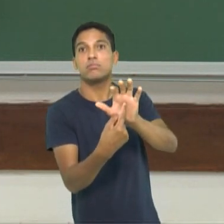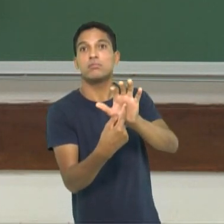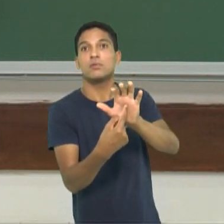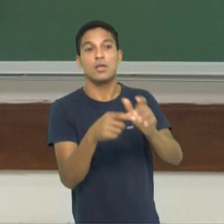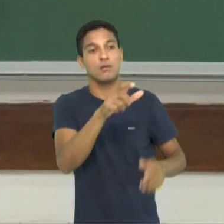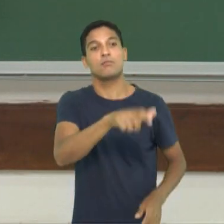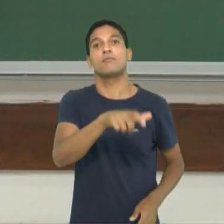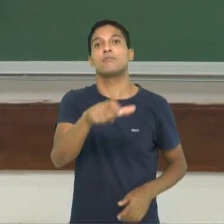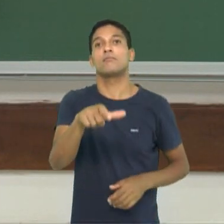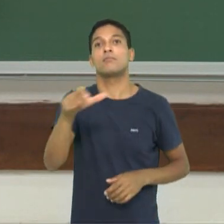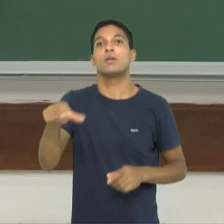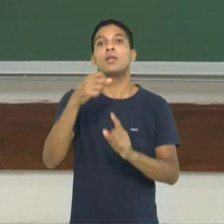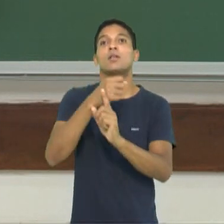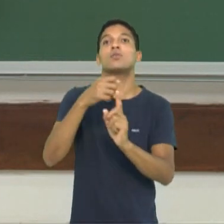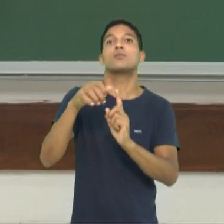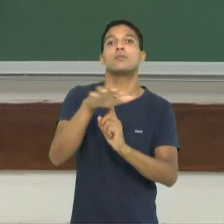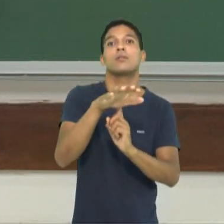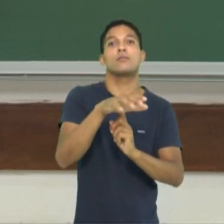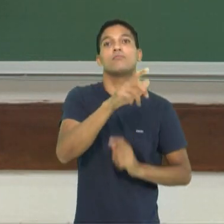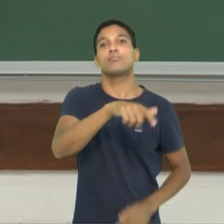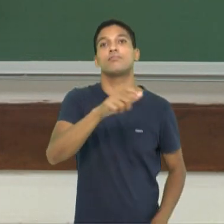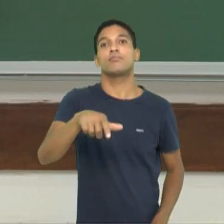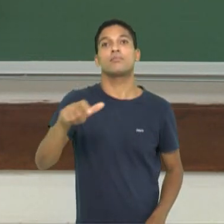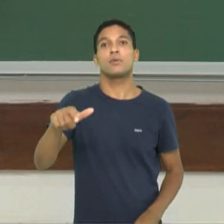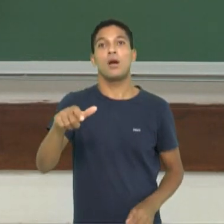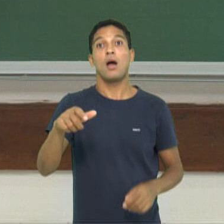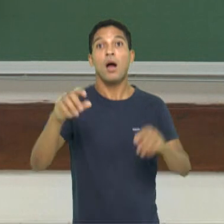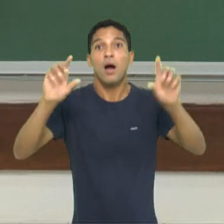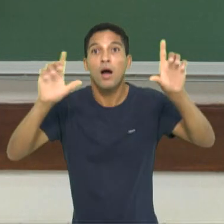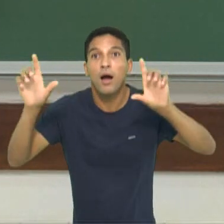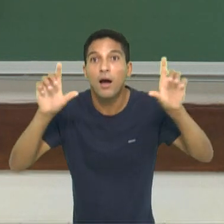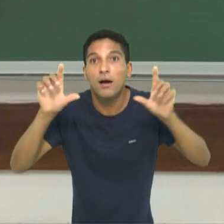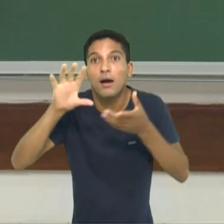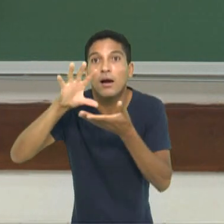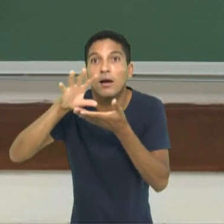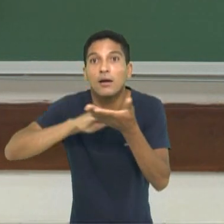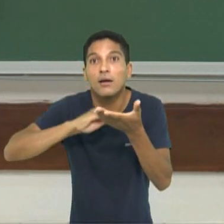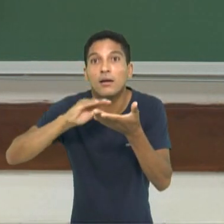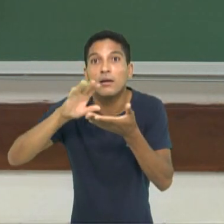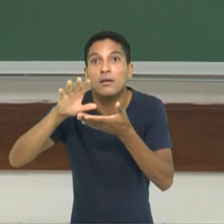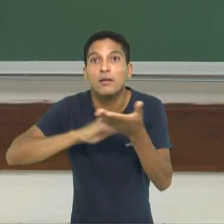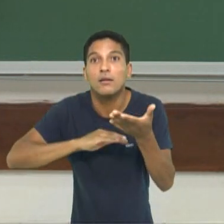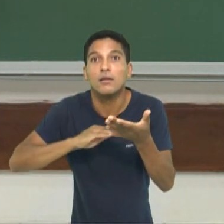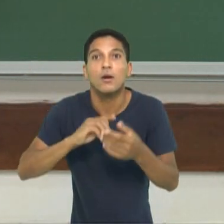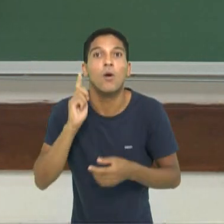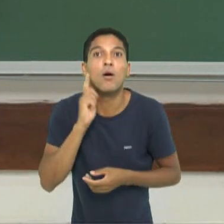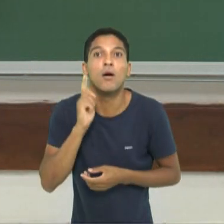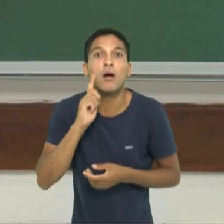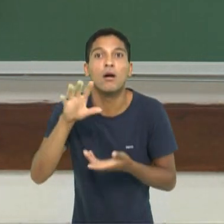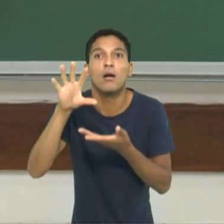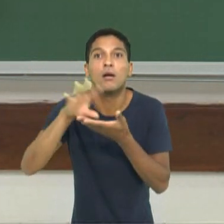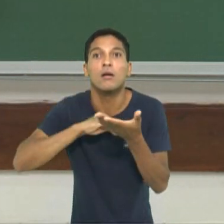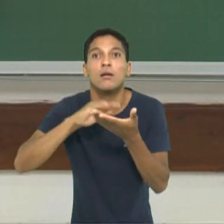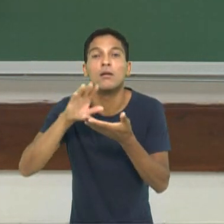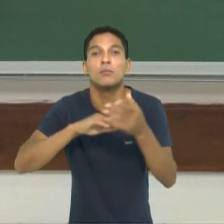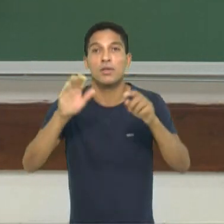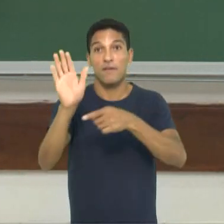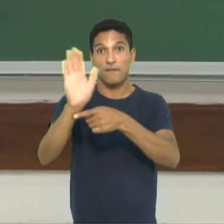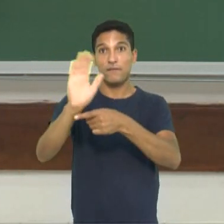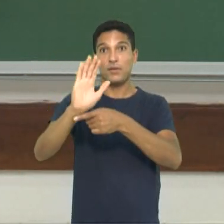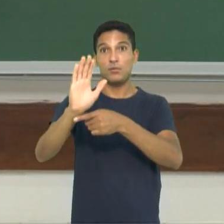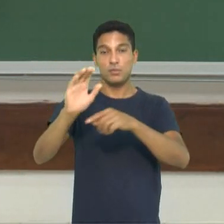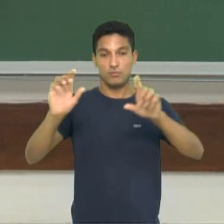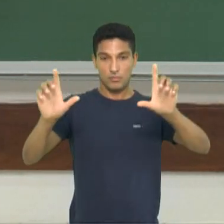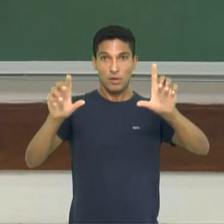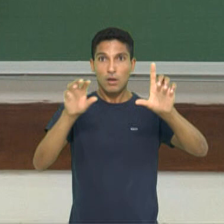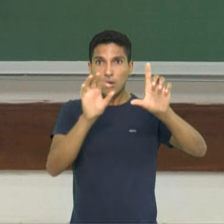se transformando, foram assimilando aquele mesmo modo de ser do americano através simplesmente de assistir os filmes. Porque no filme a